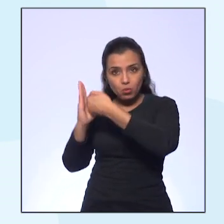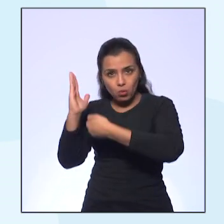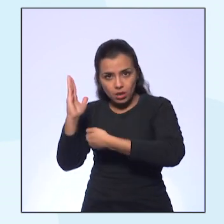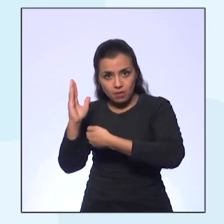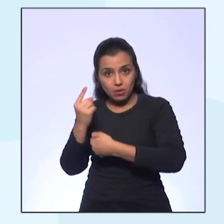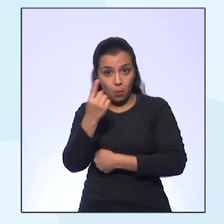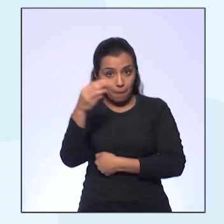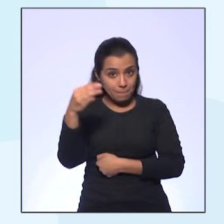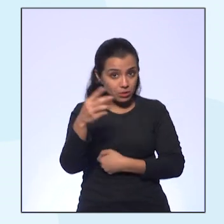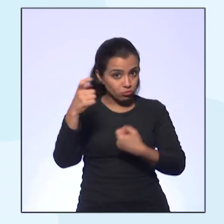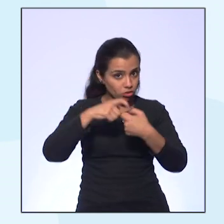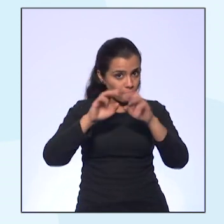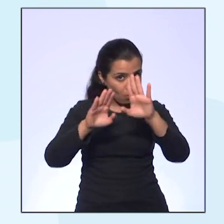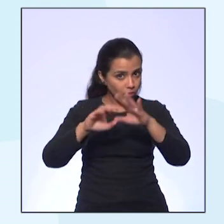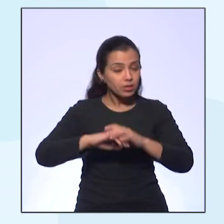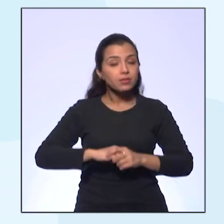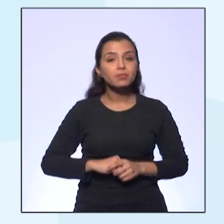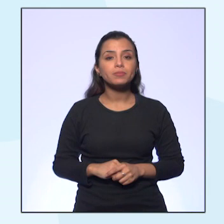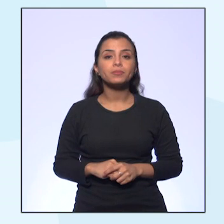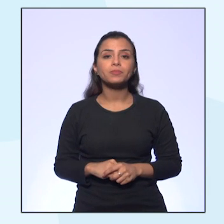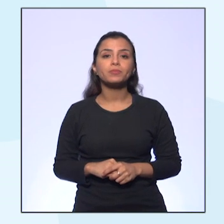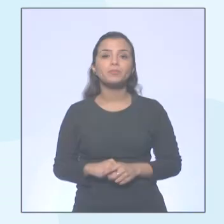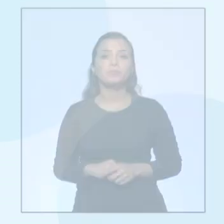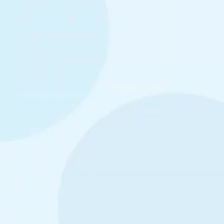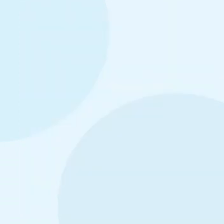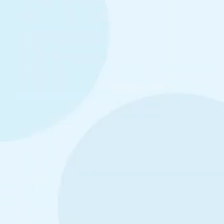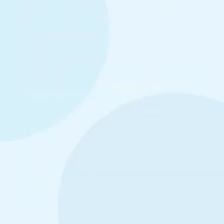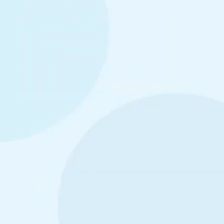minuto e já voltamos.